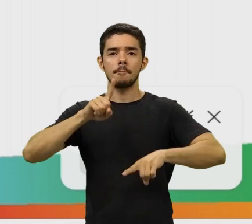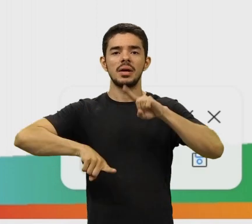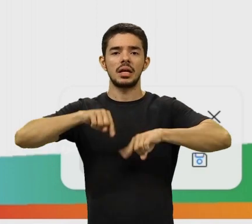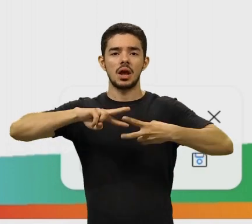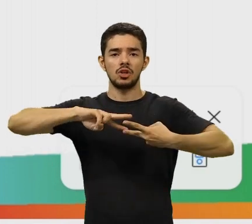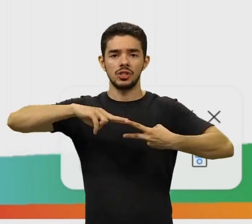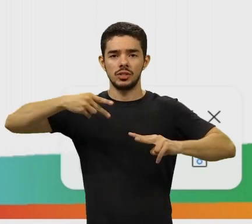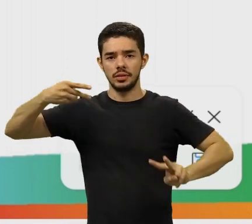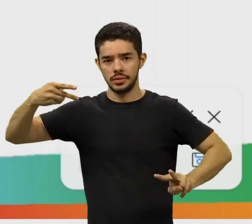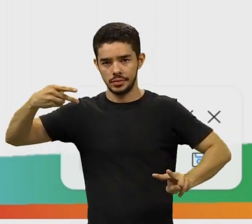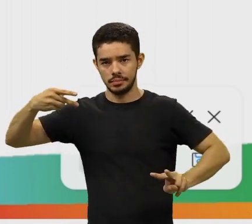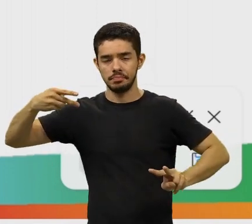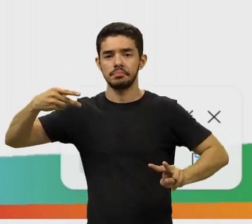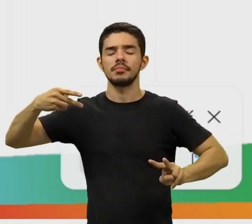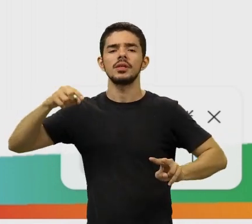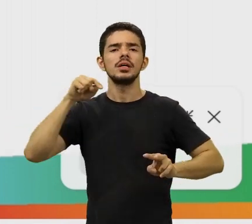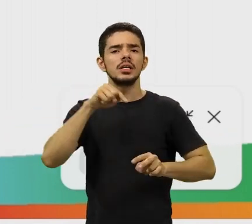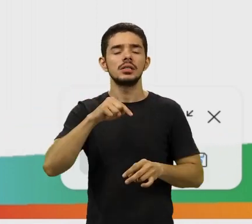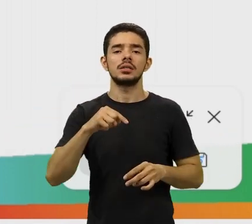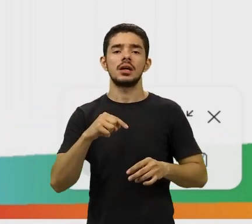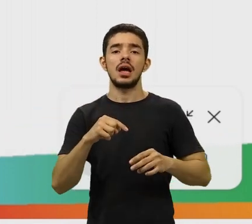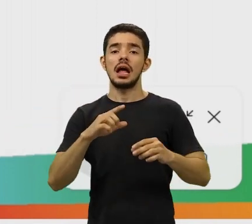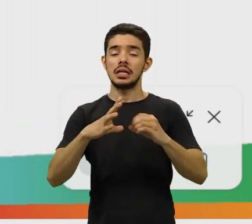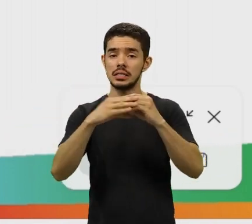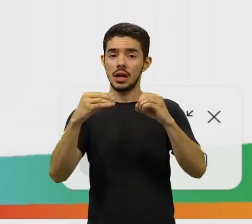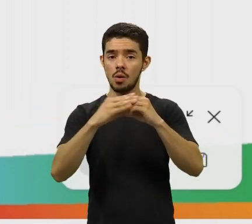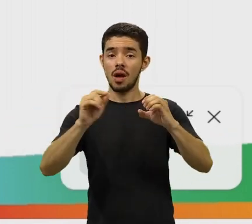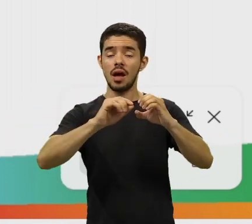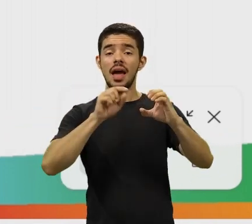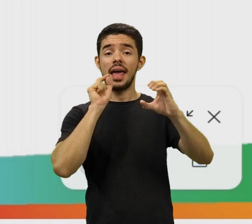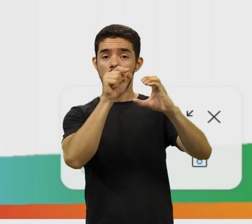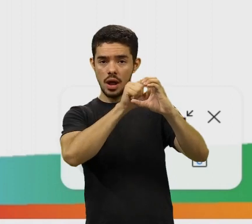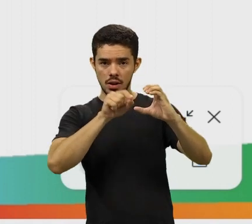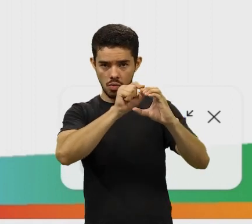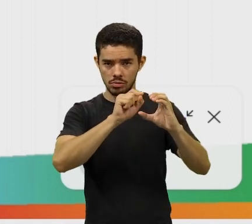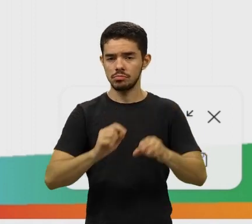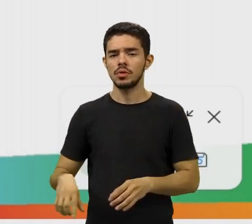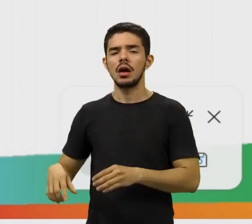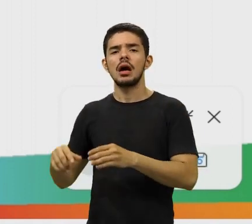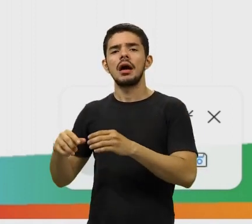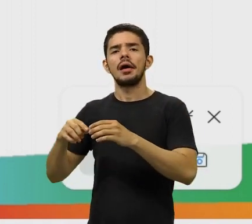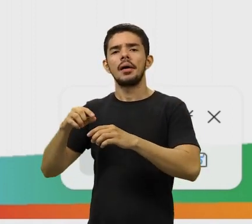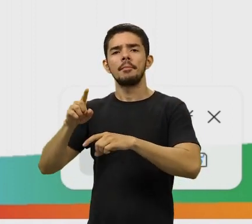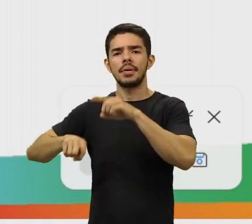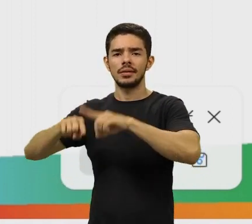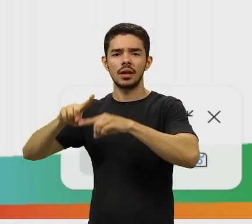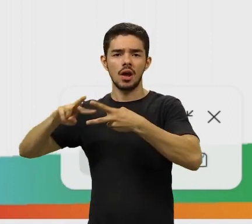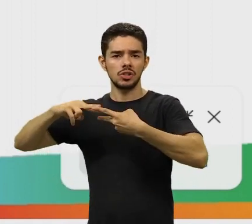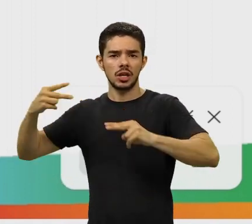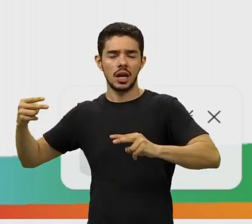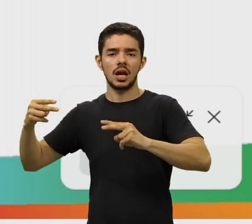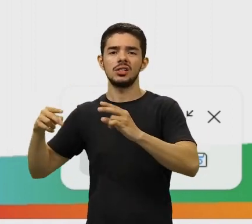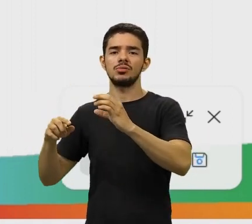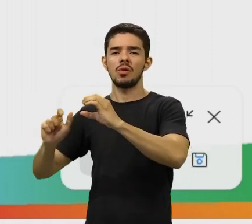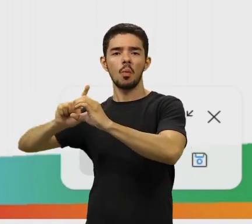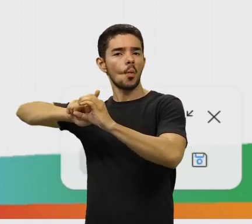genético e isso da célula eucarionte, da célula procarionte. Esse material genético fica